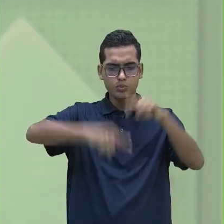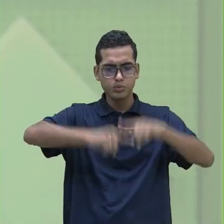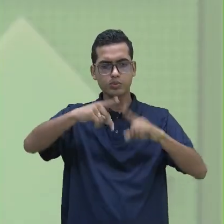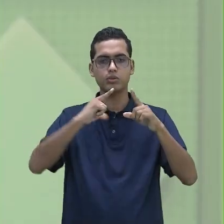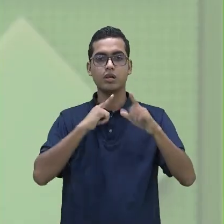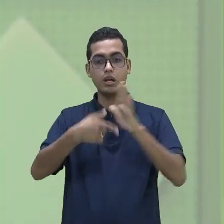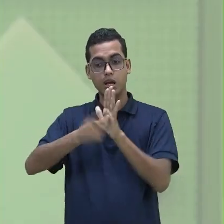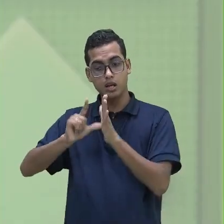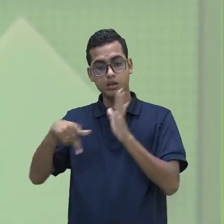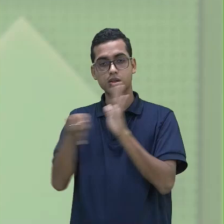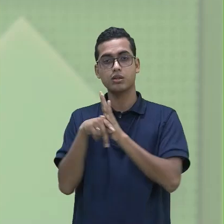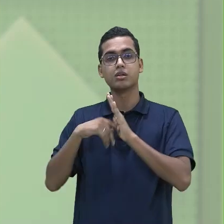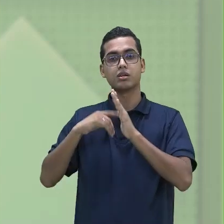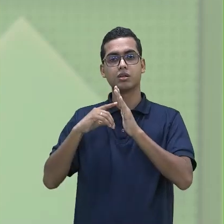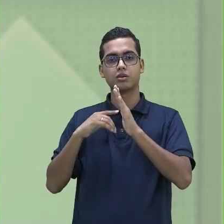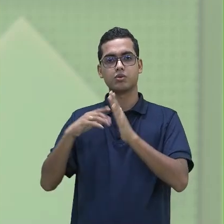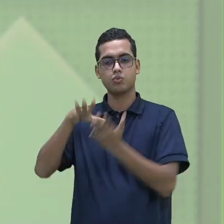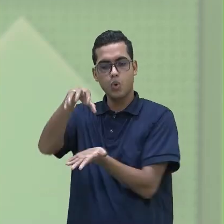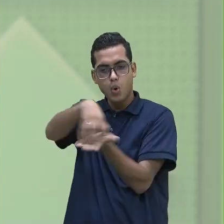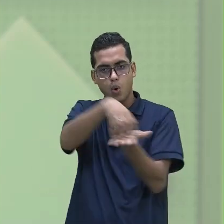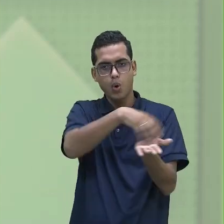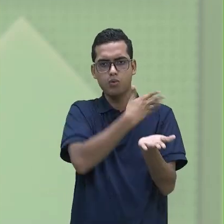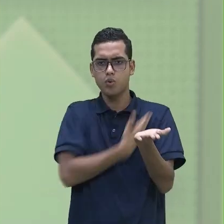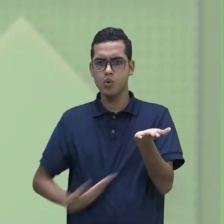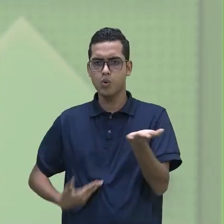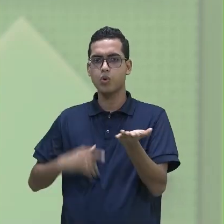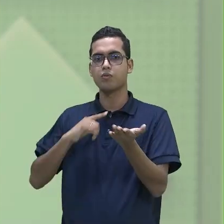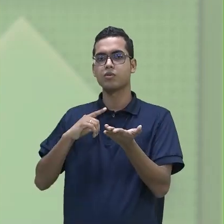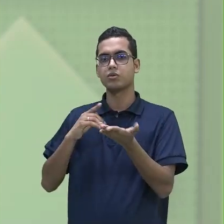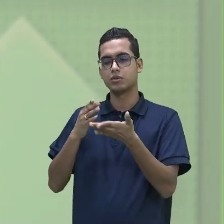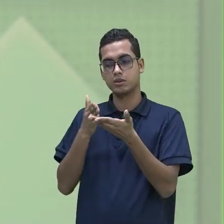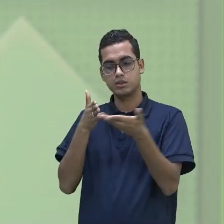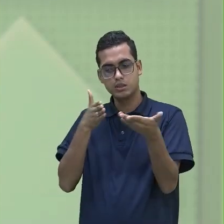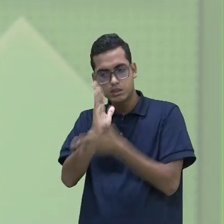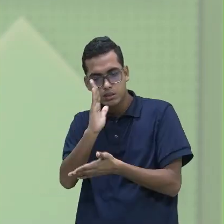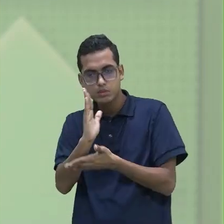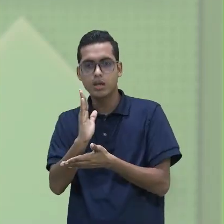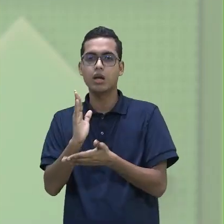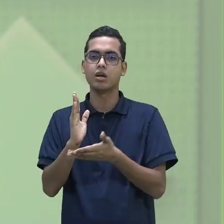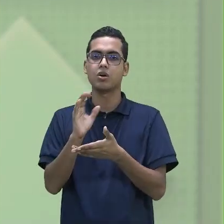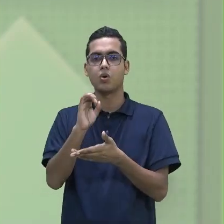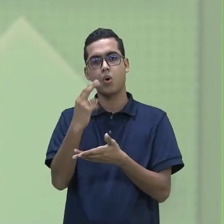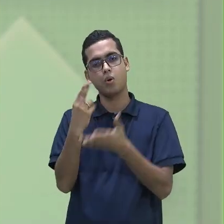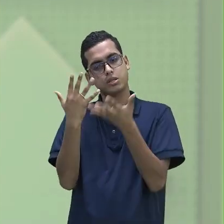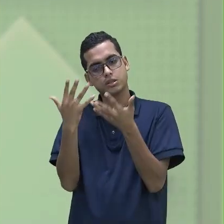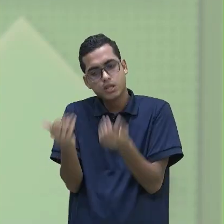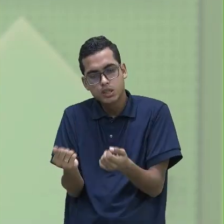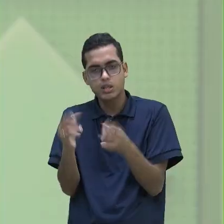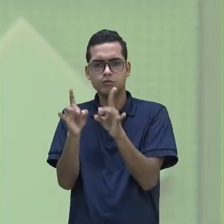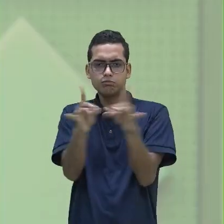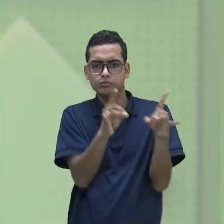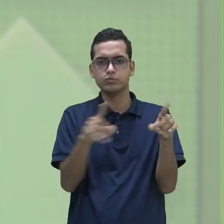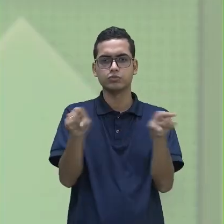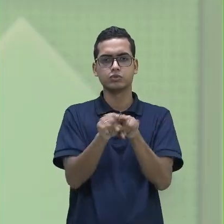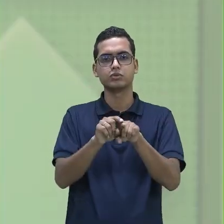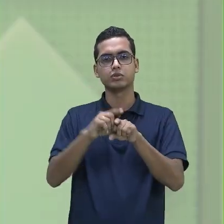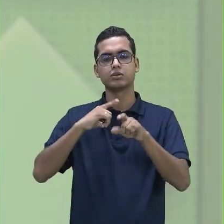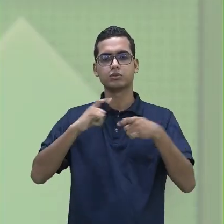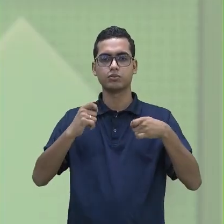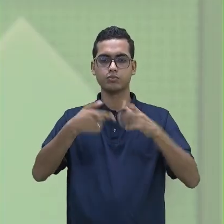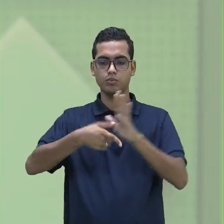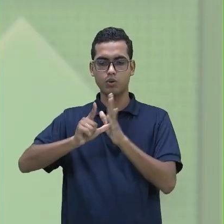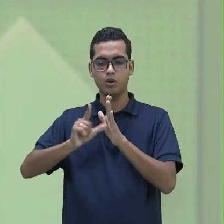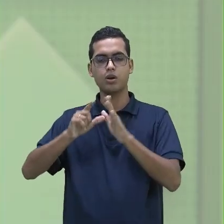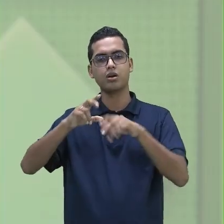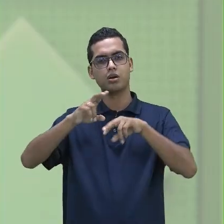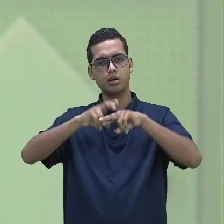serem comercializados, né? É claro que no dia a dia, na nossa casa, não tem tudo isso, né? A gente coleta